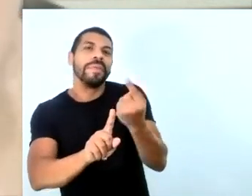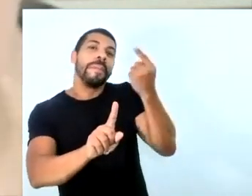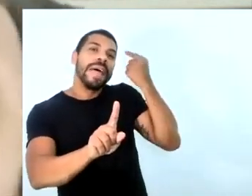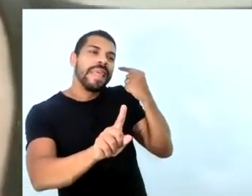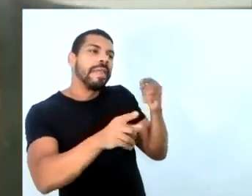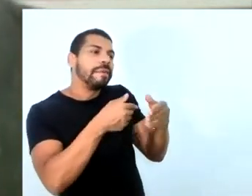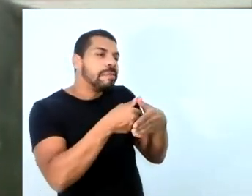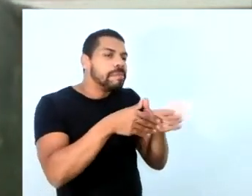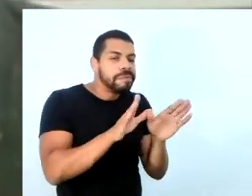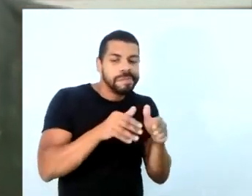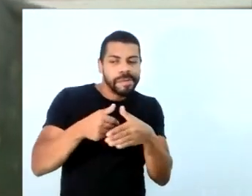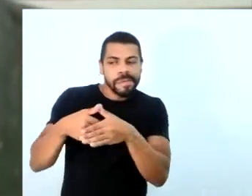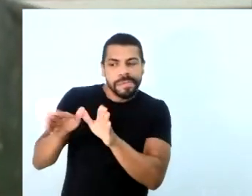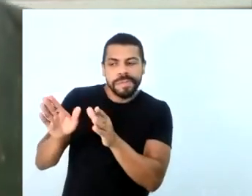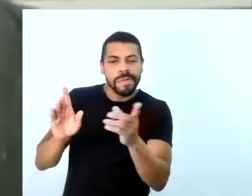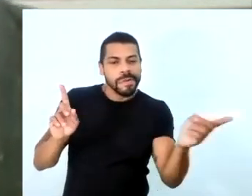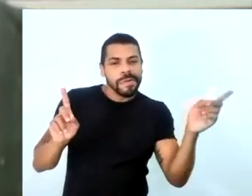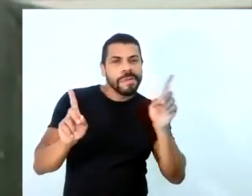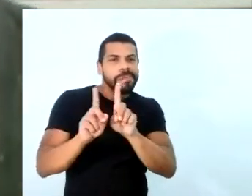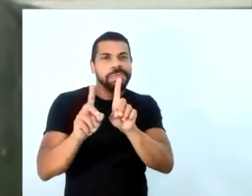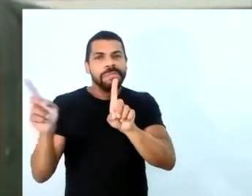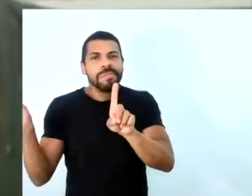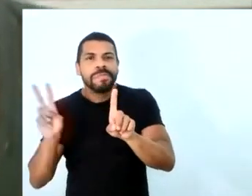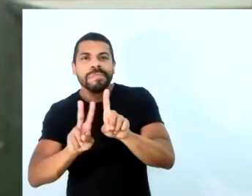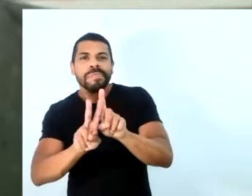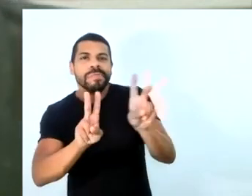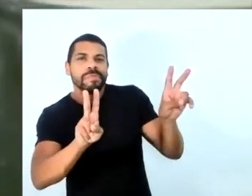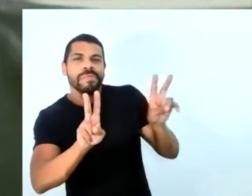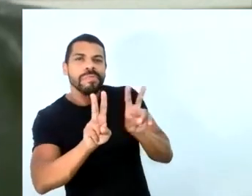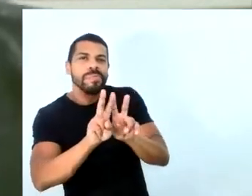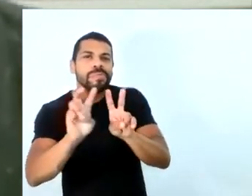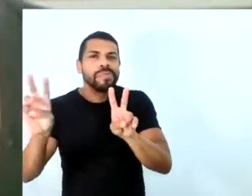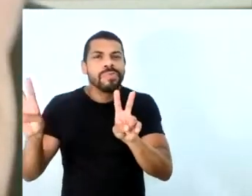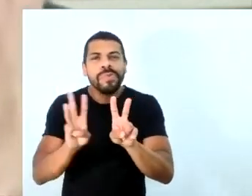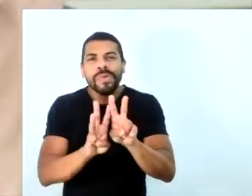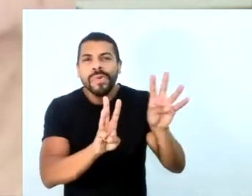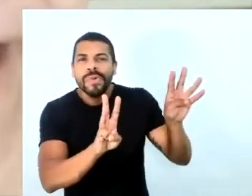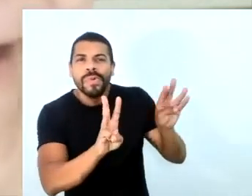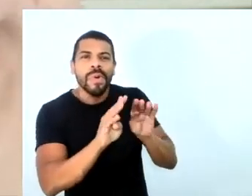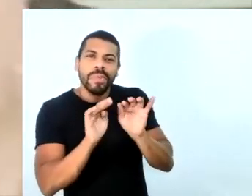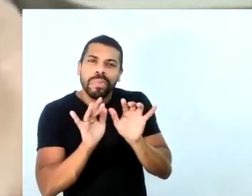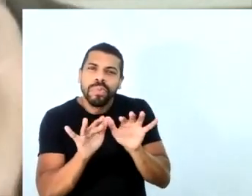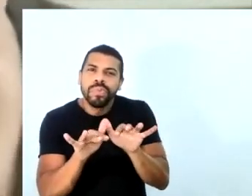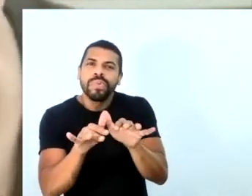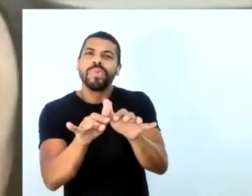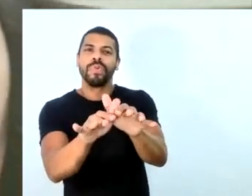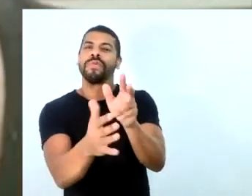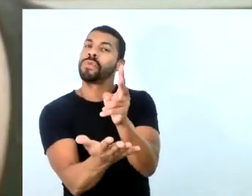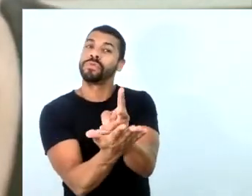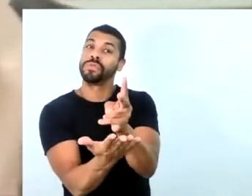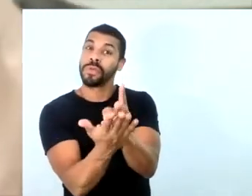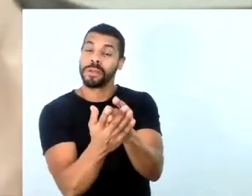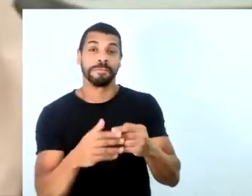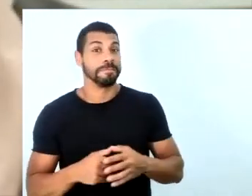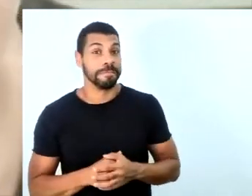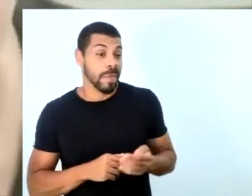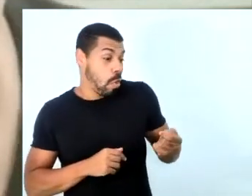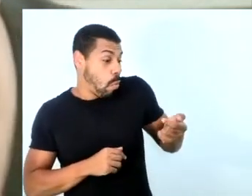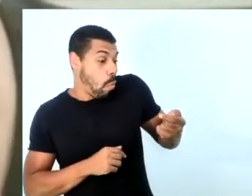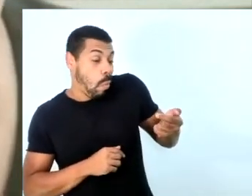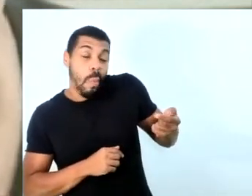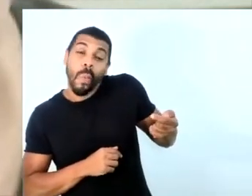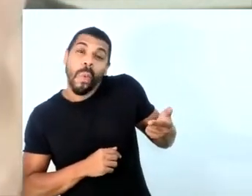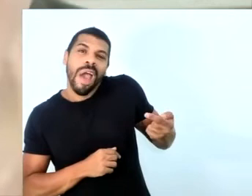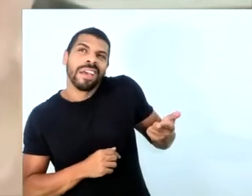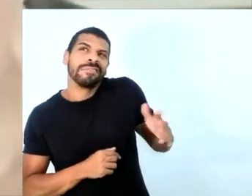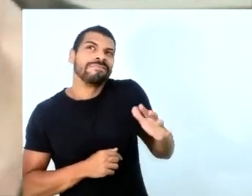aberto por outras e atrás de você viram outras. É importante essa como uma conquista coletiva também, né? Então, bom, a gente já